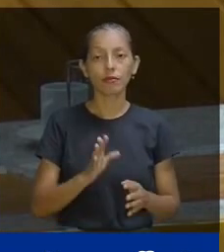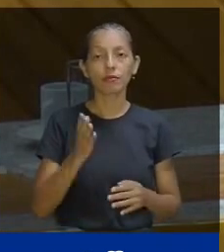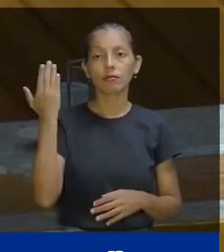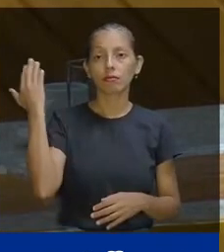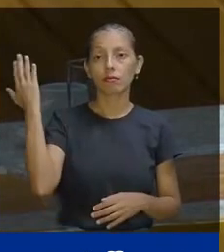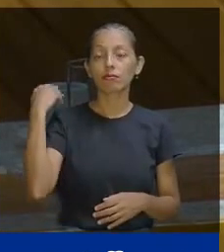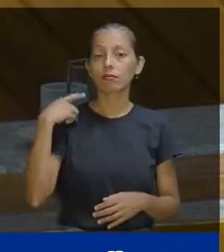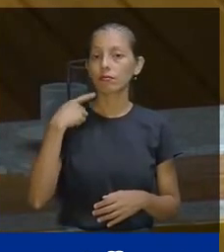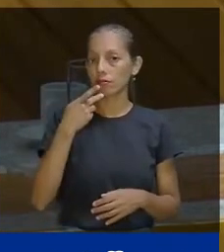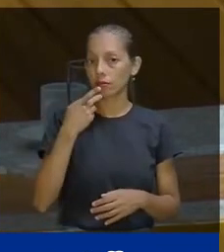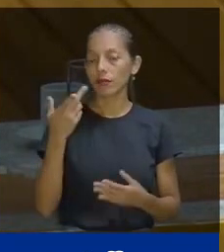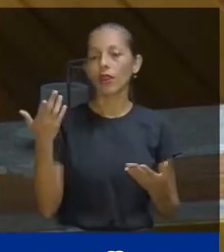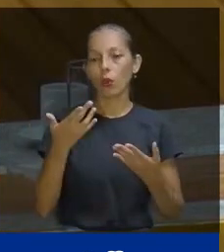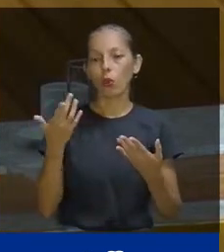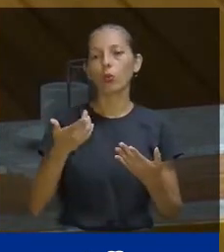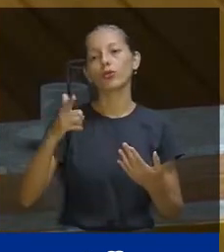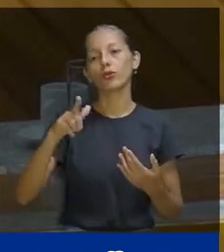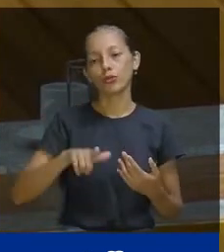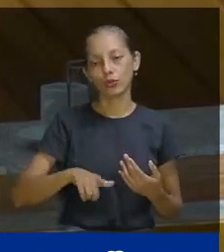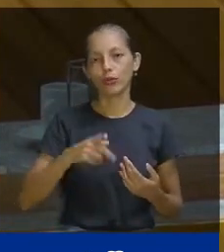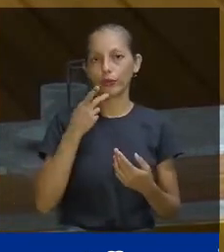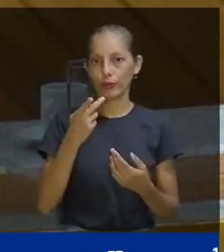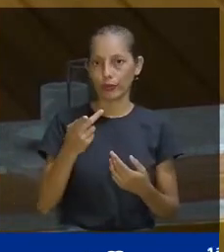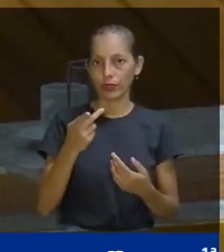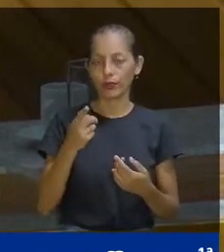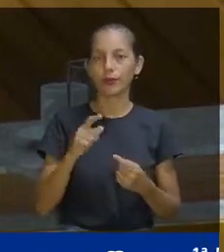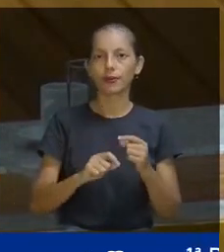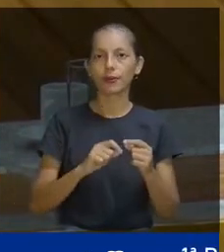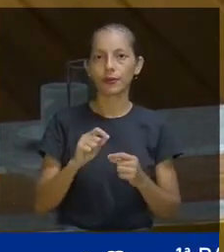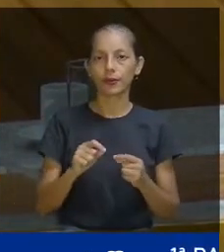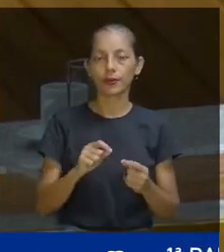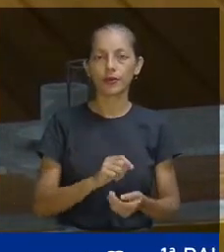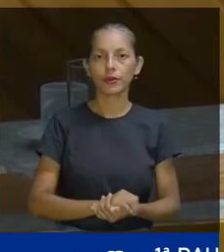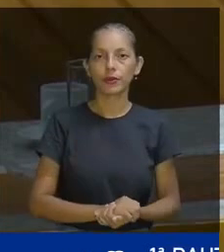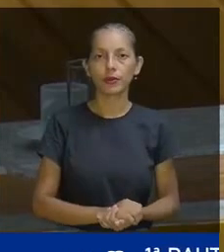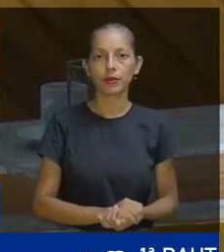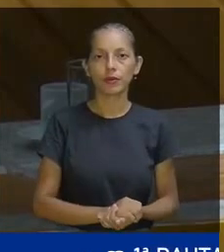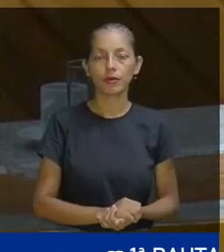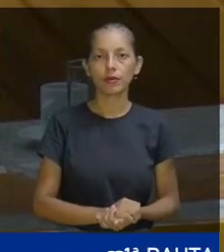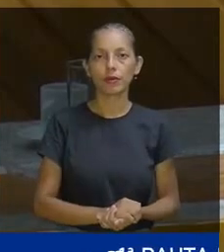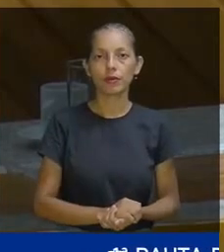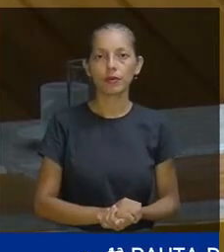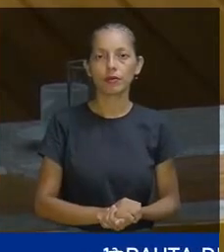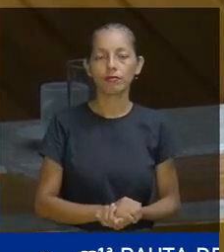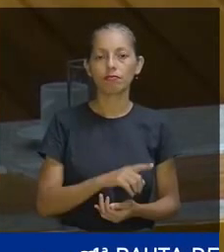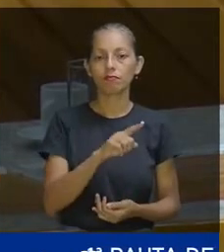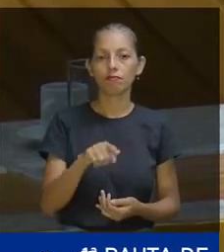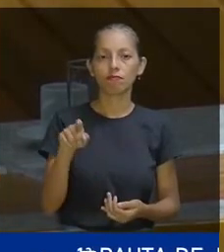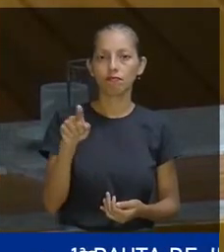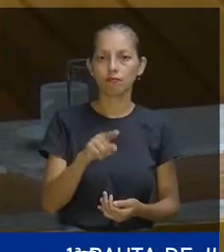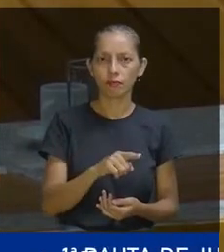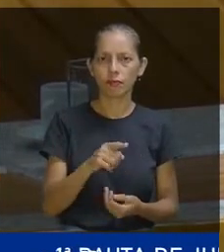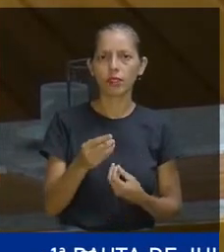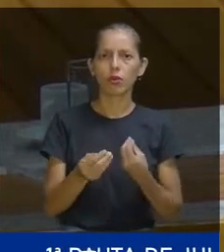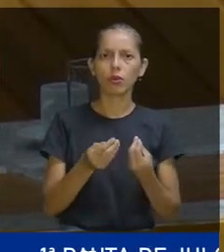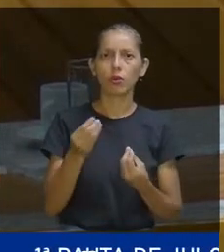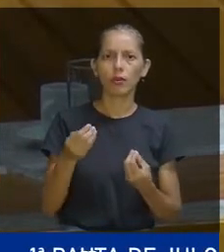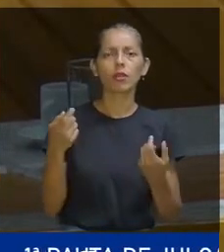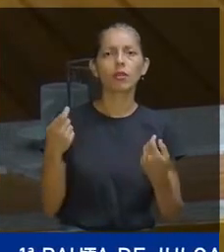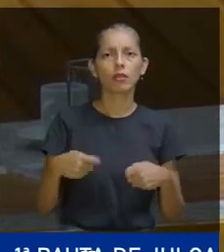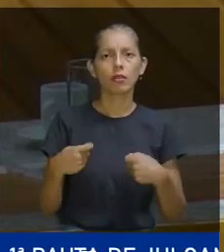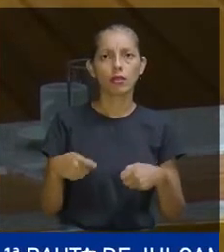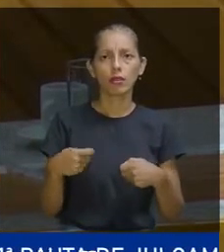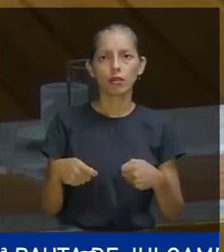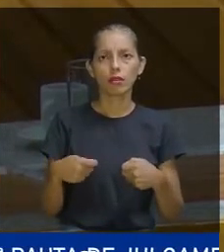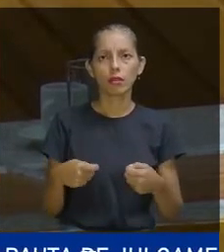eu repito aqui, a caracterização da suspeição, ela precisaria realmente de